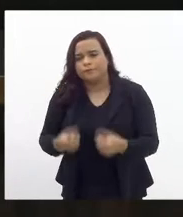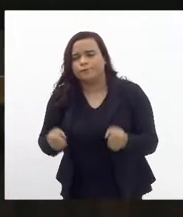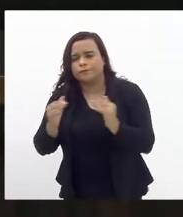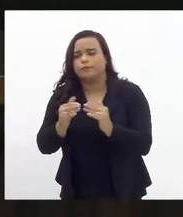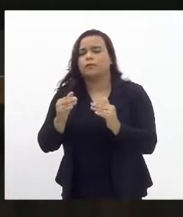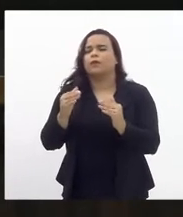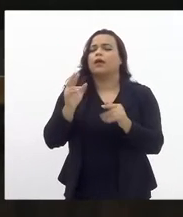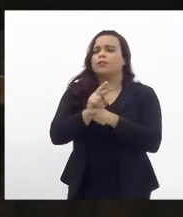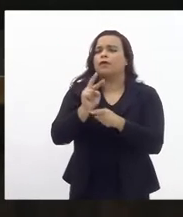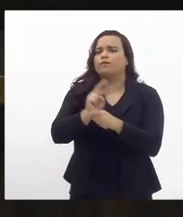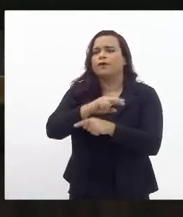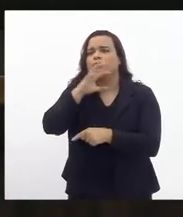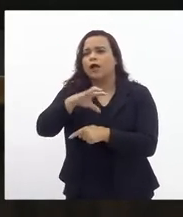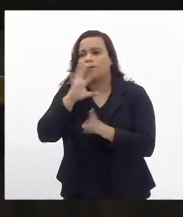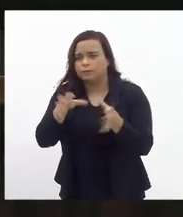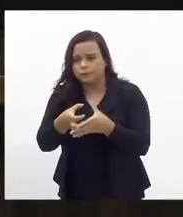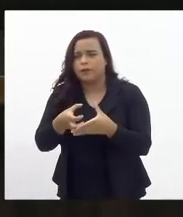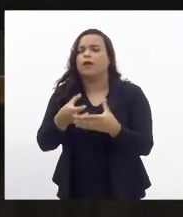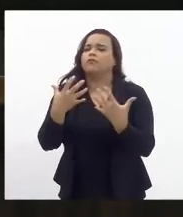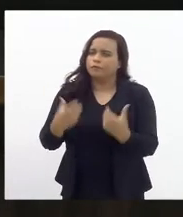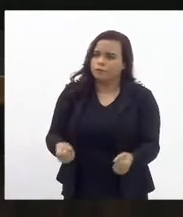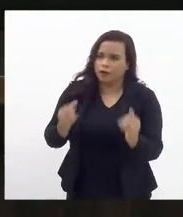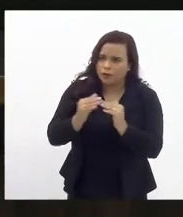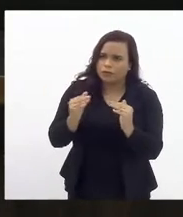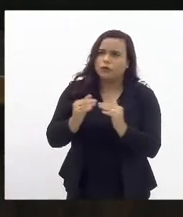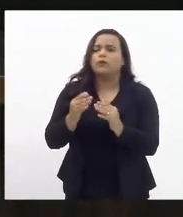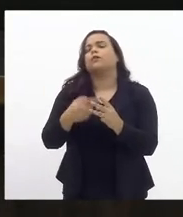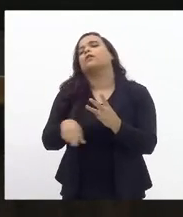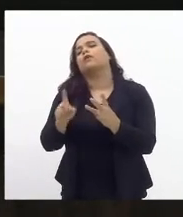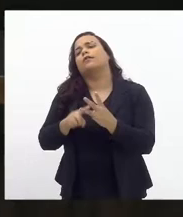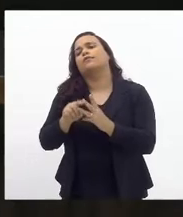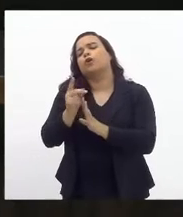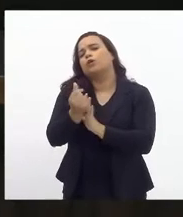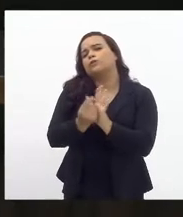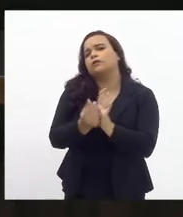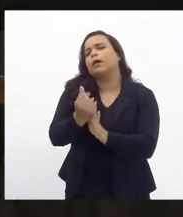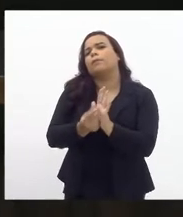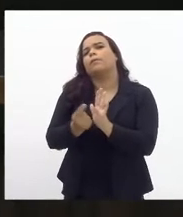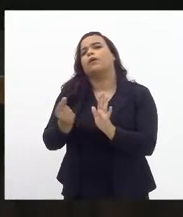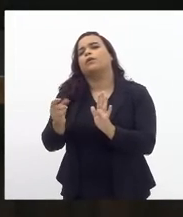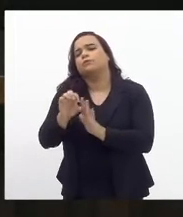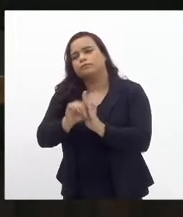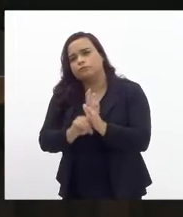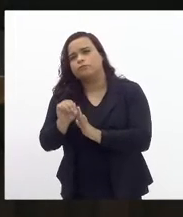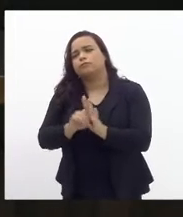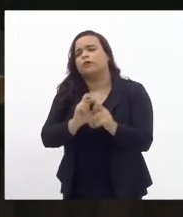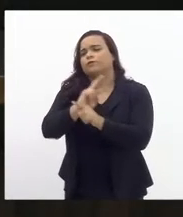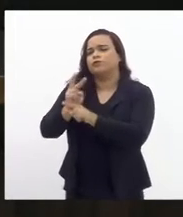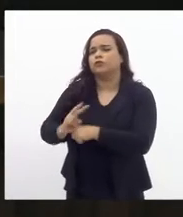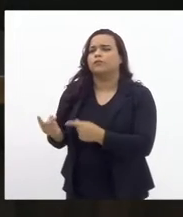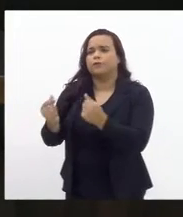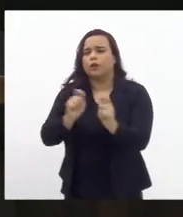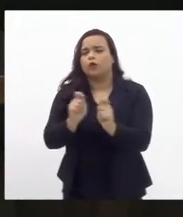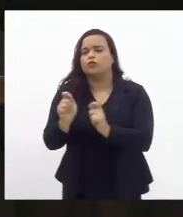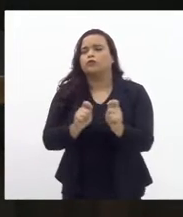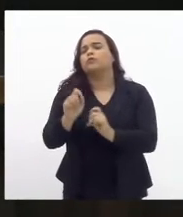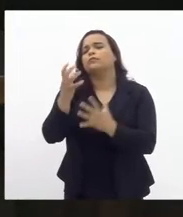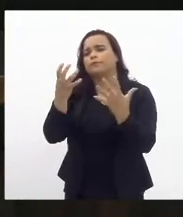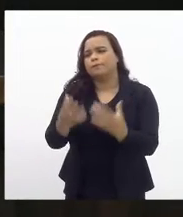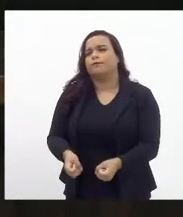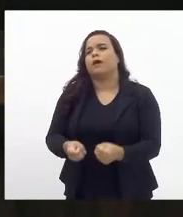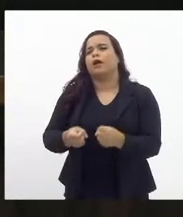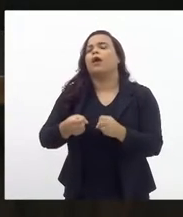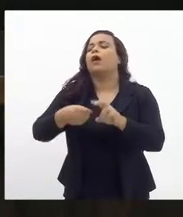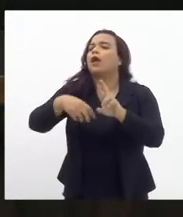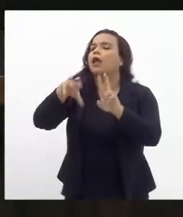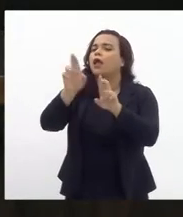favorável, de assuntos municipais e desenvolvimento regional favorável, de orçamento, finanças, fiscalização financeira e controle favorável. Relatores, deputado